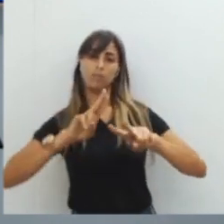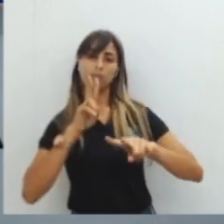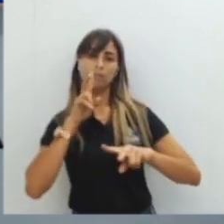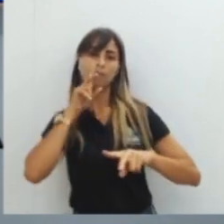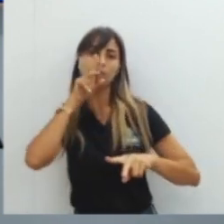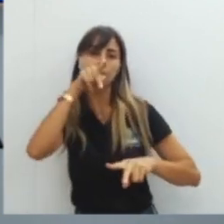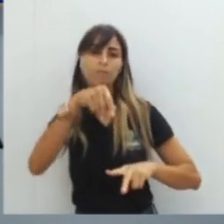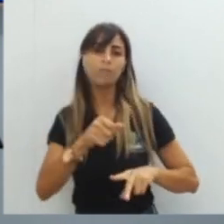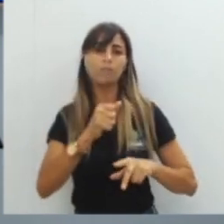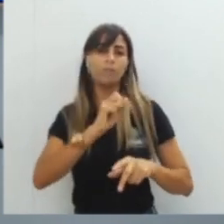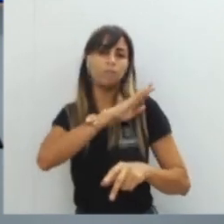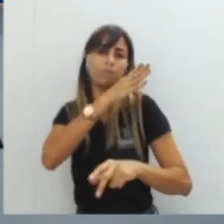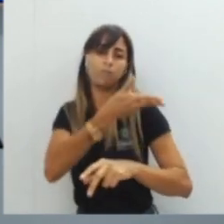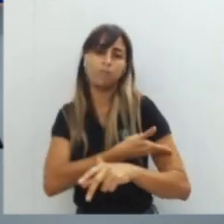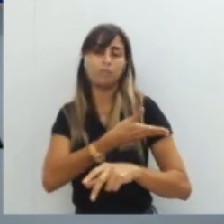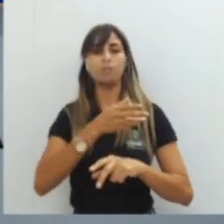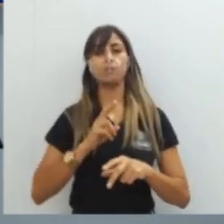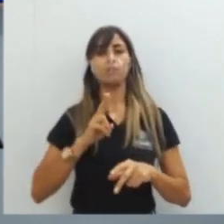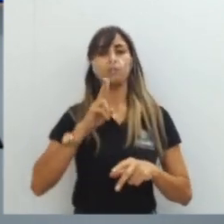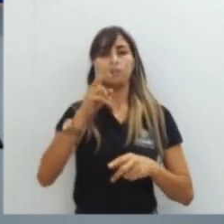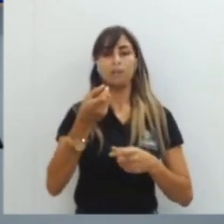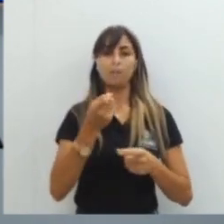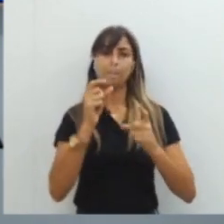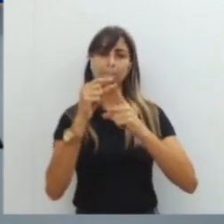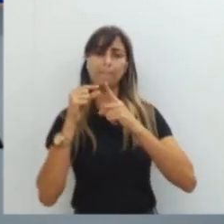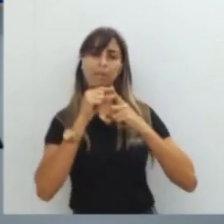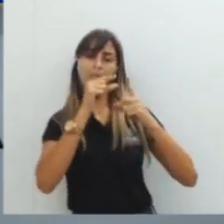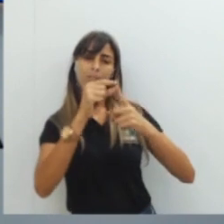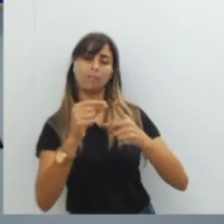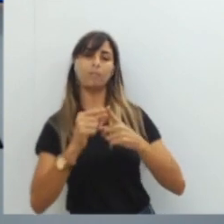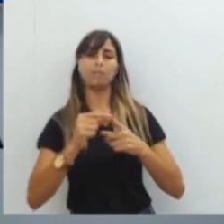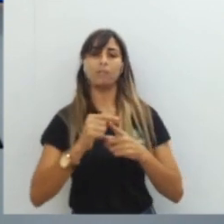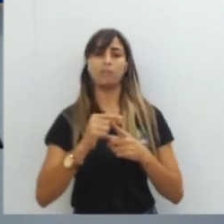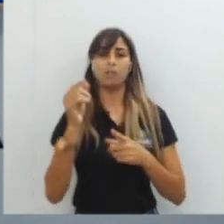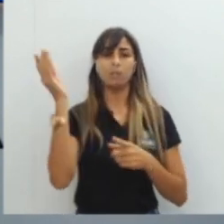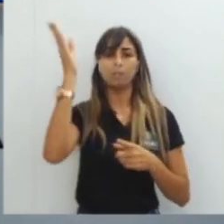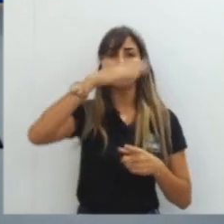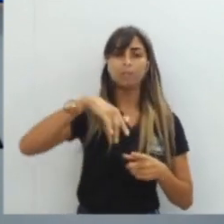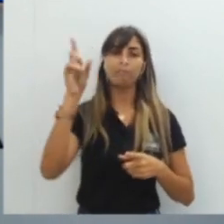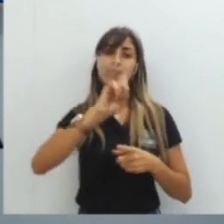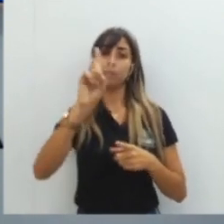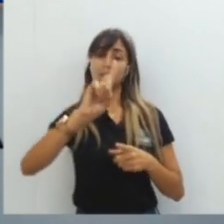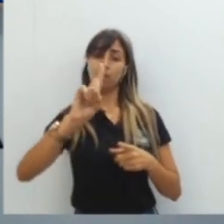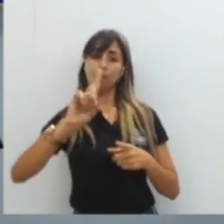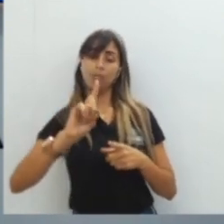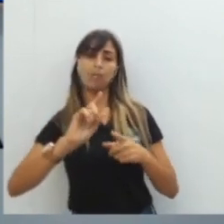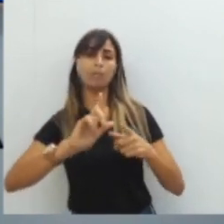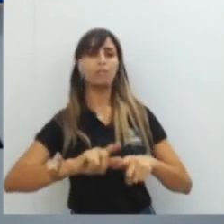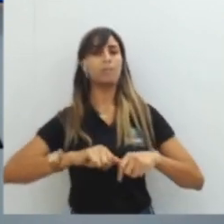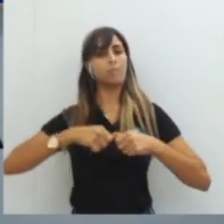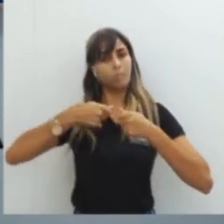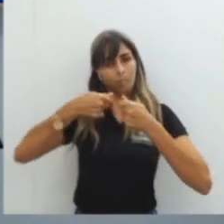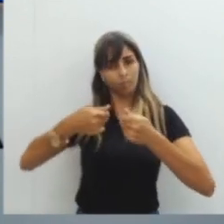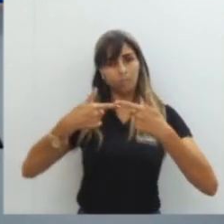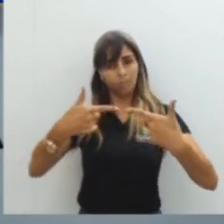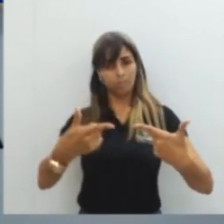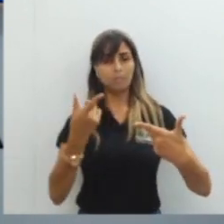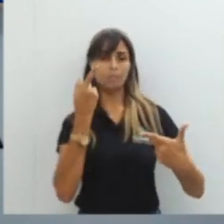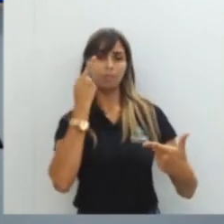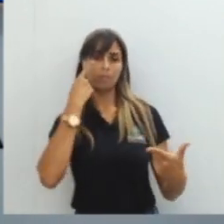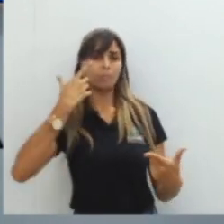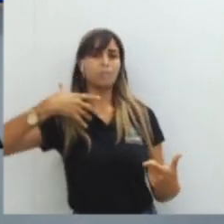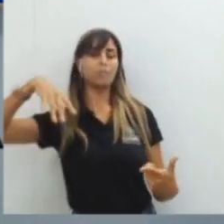coragem, não. É outro tipo de coragem que eu estou falando. É o tipo de coragem para você, quando ver e